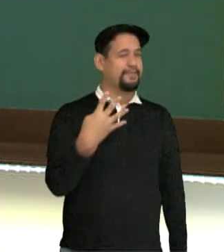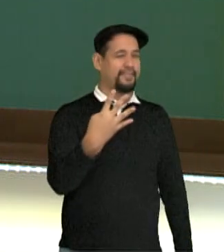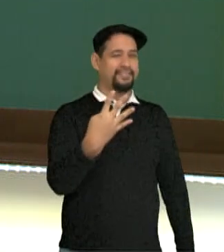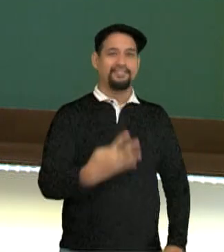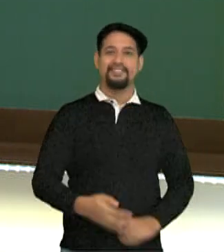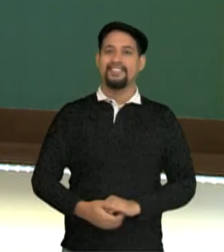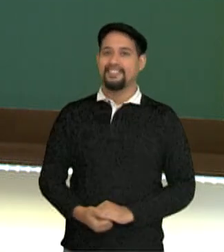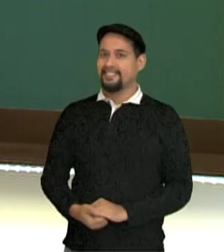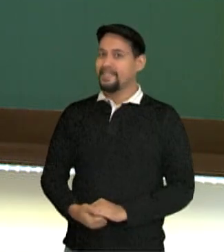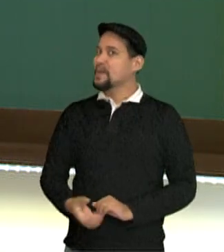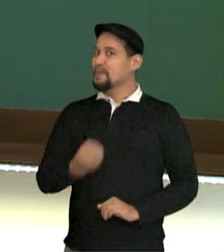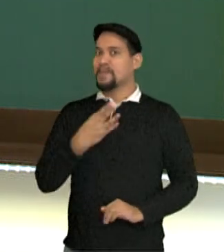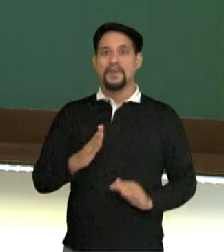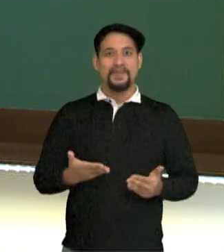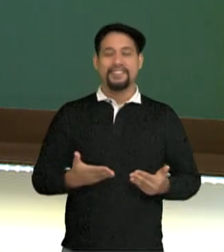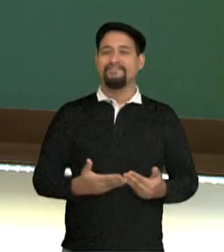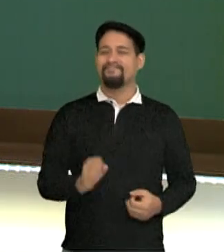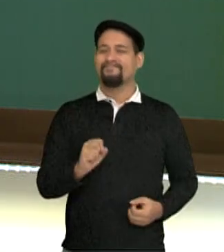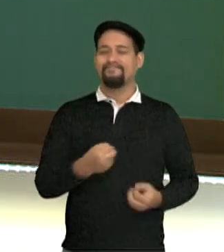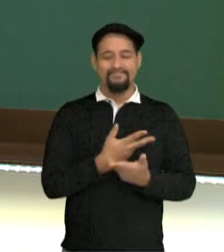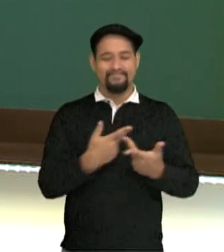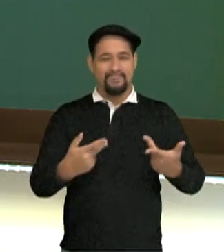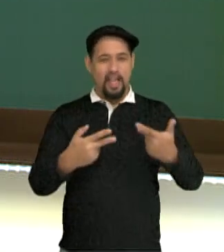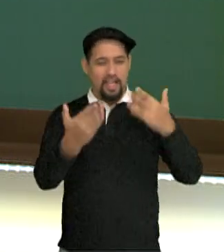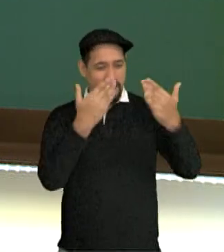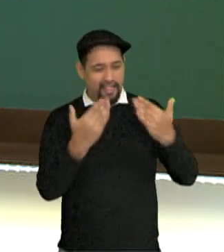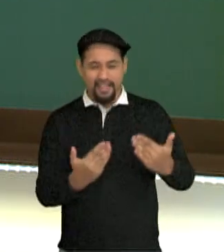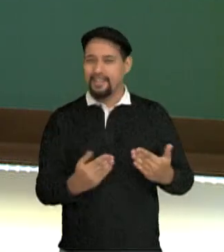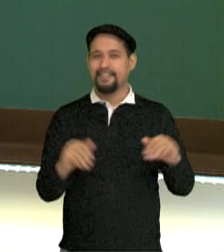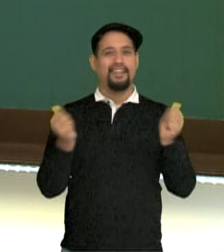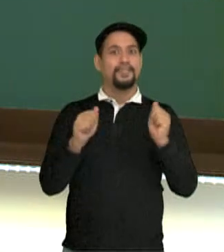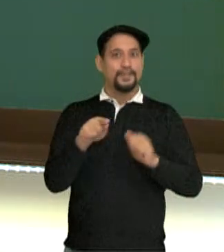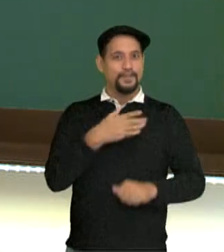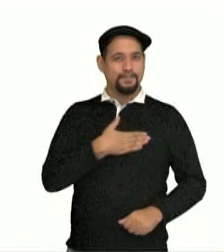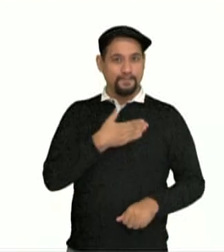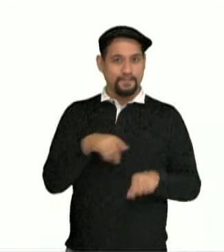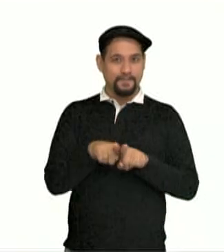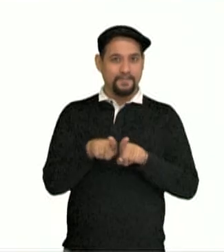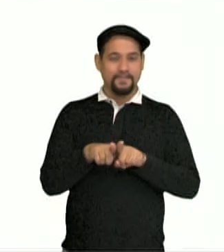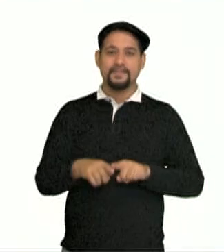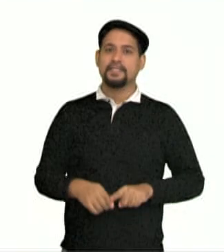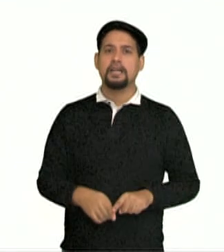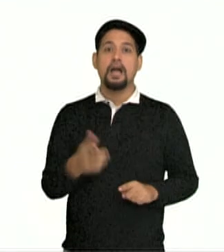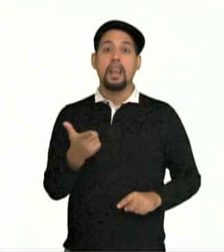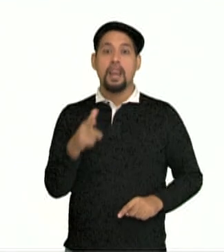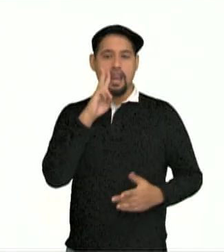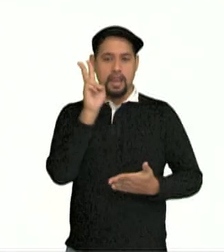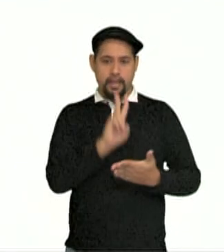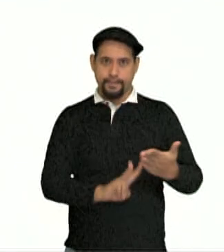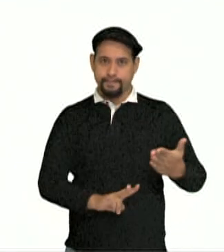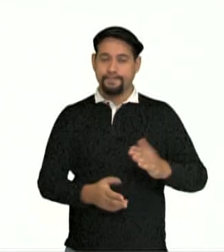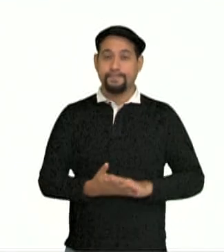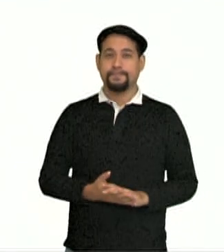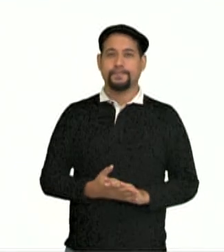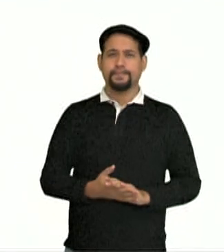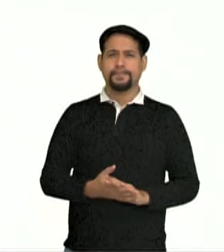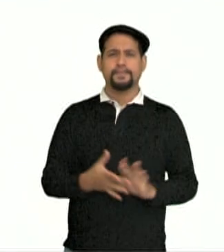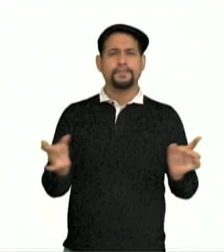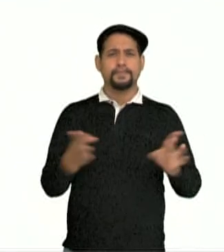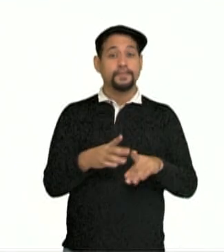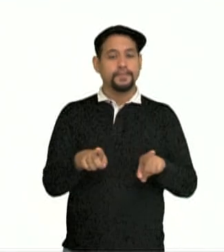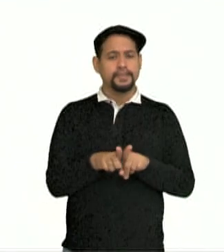4. Tá bom hoje, né? Tem bastante análise de texto, eu adoro. E vocês? Releia. Acabe com